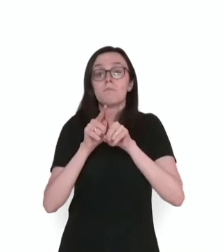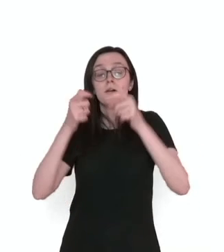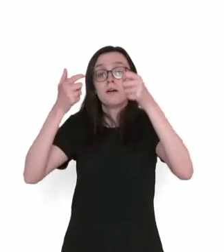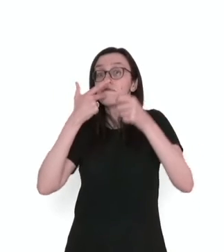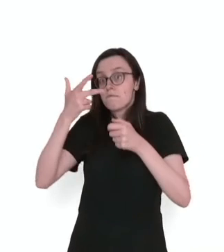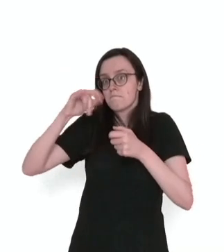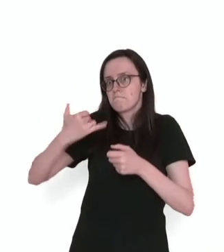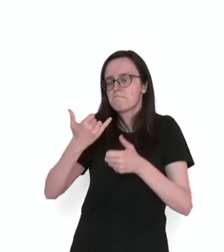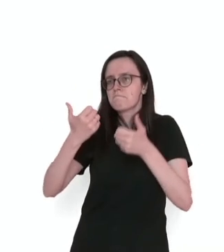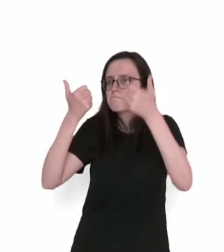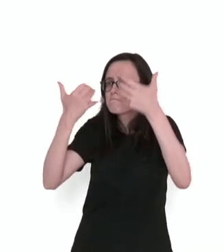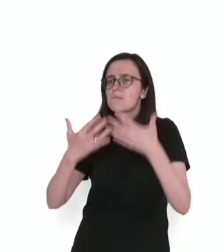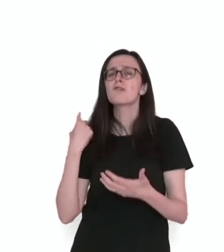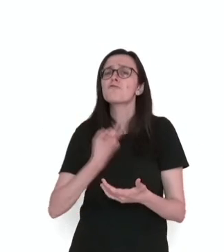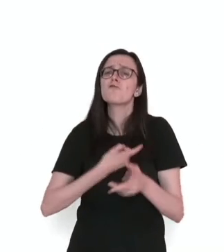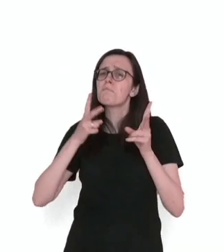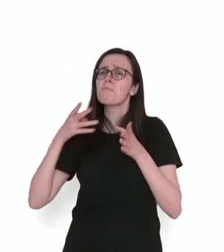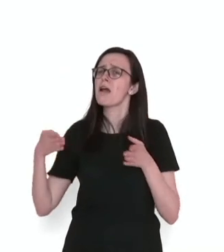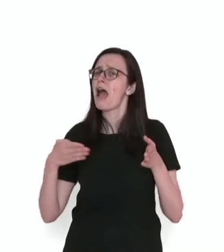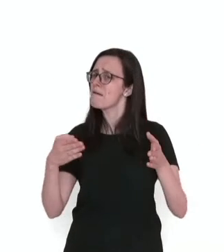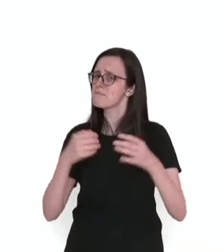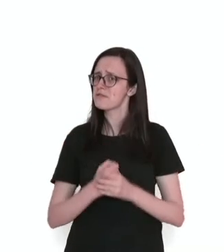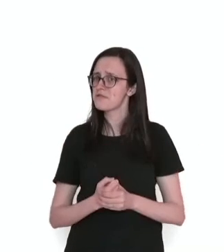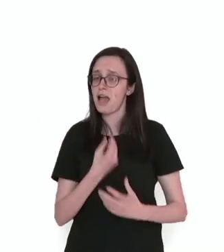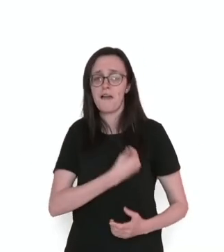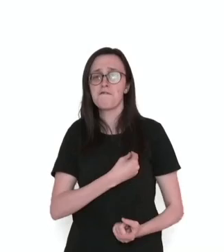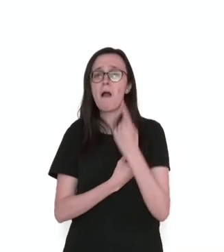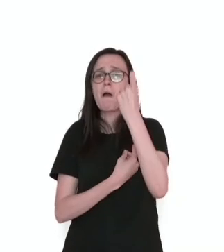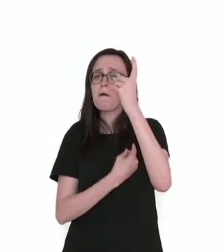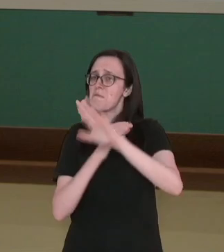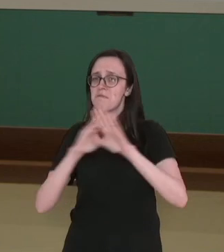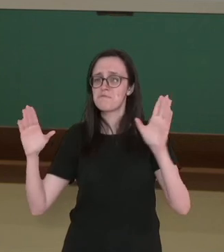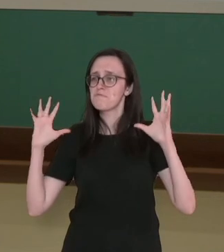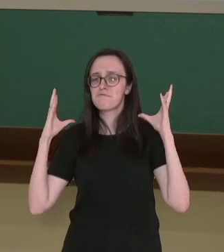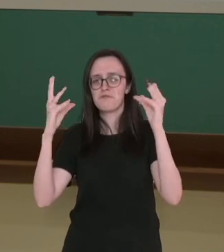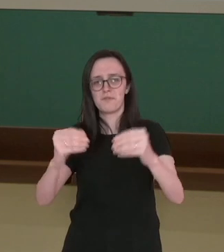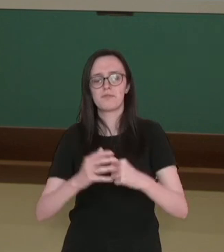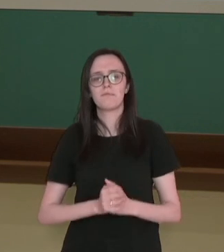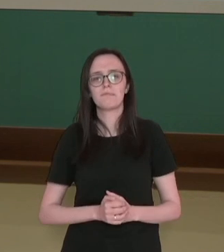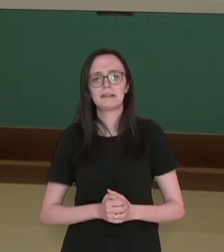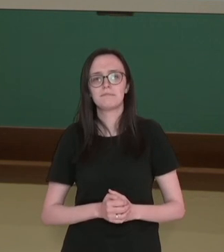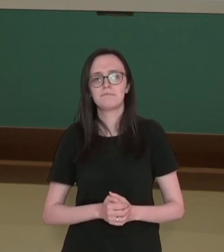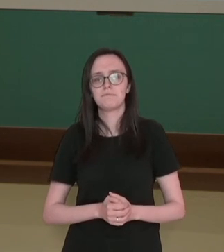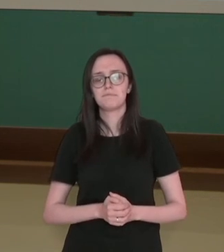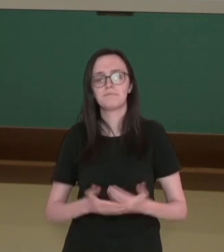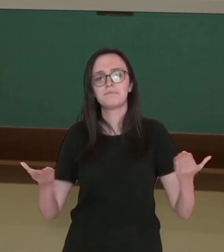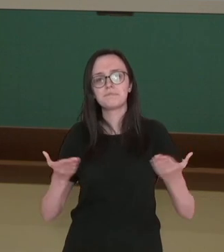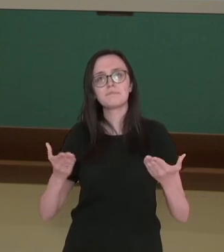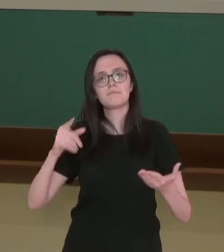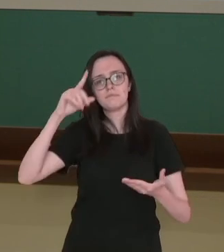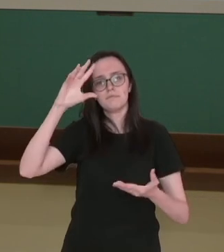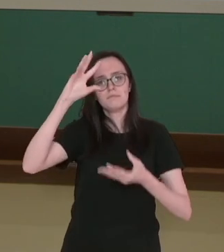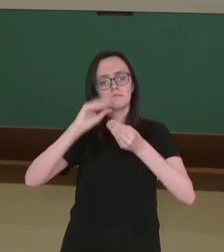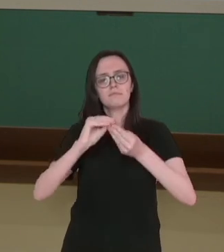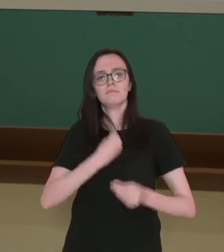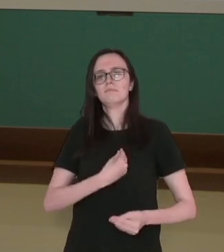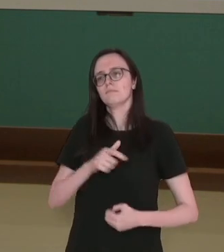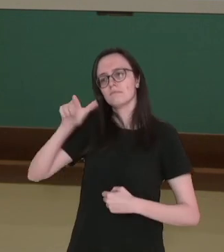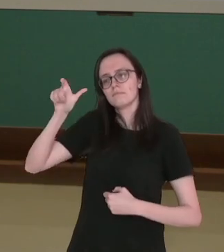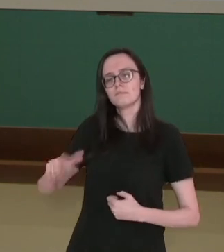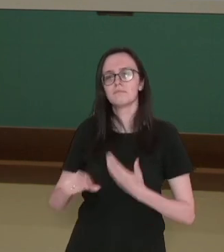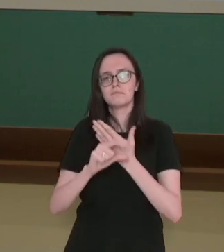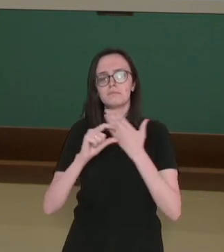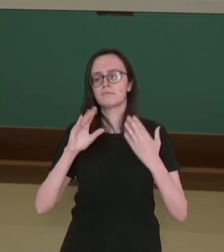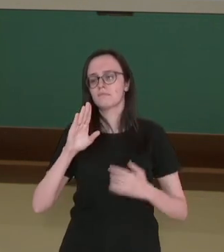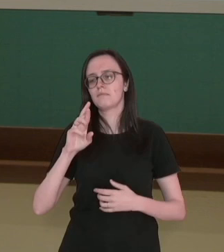estamos na mesma caminhada, ou seja, que a vida é uma só para todos. Aqui a biografia do Braulio Bessa,